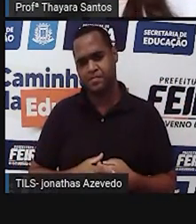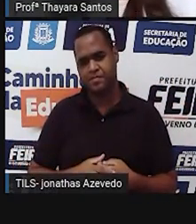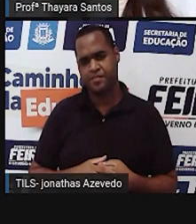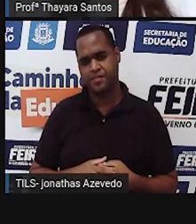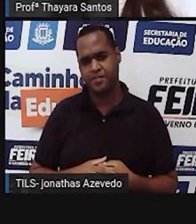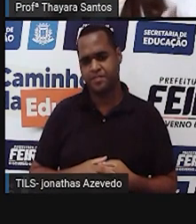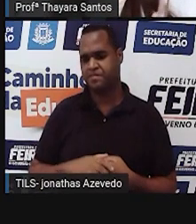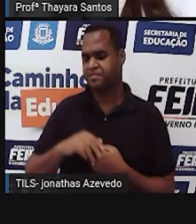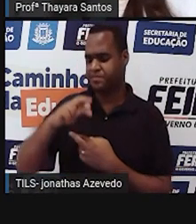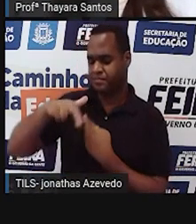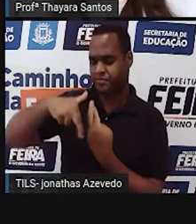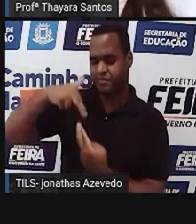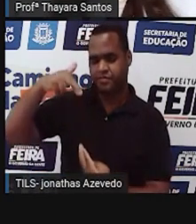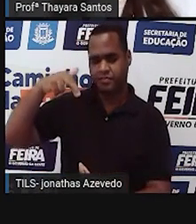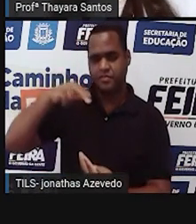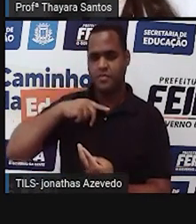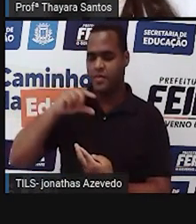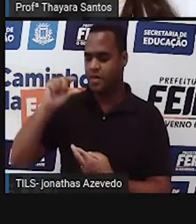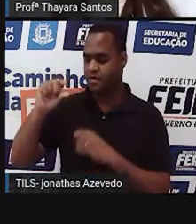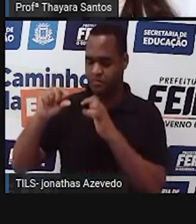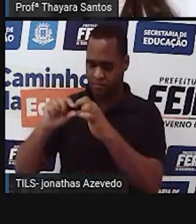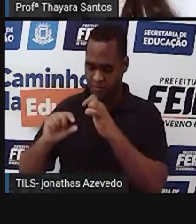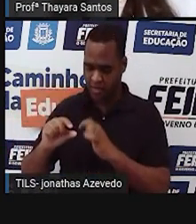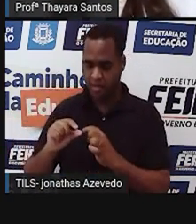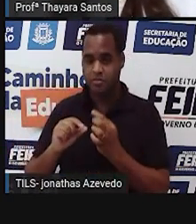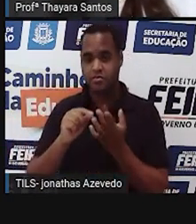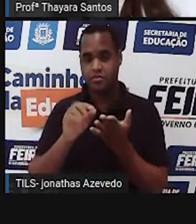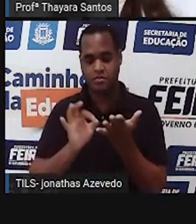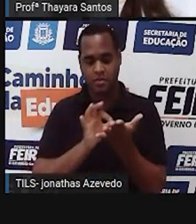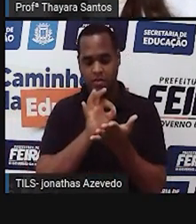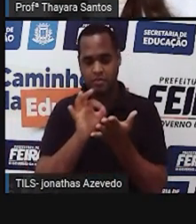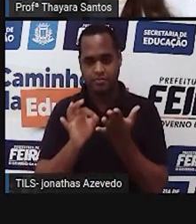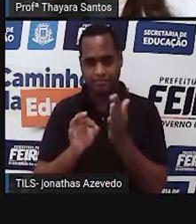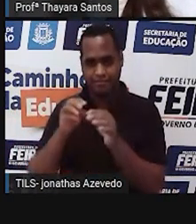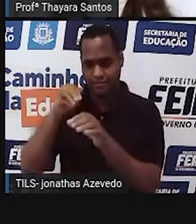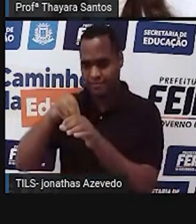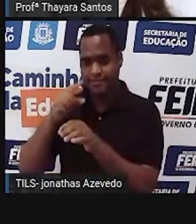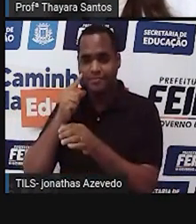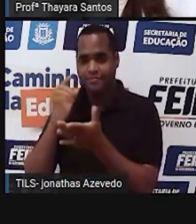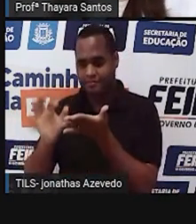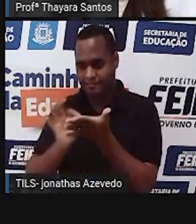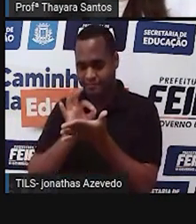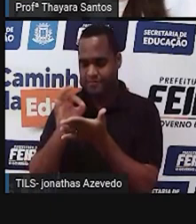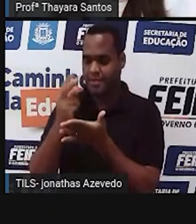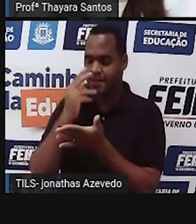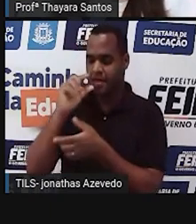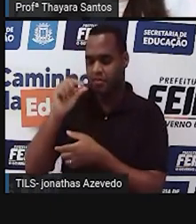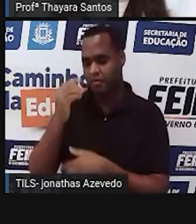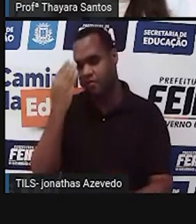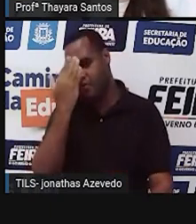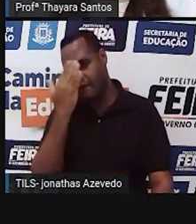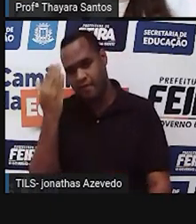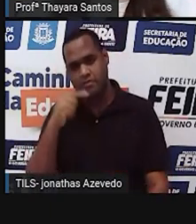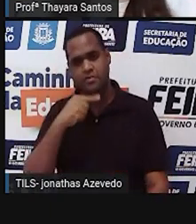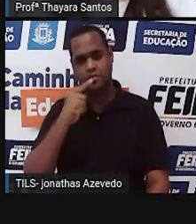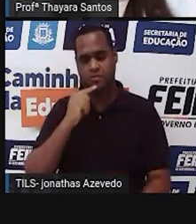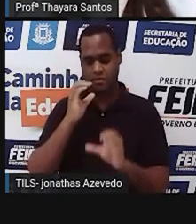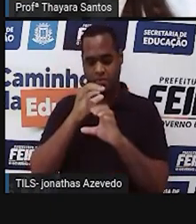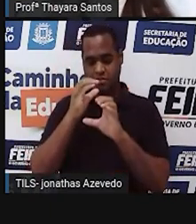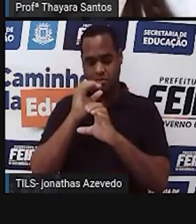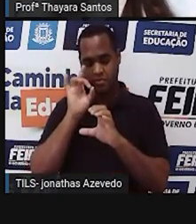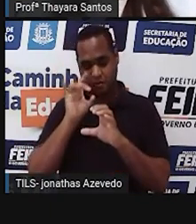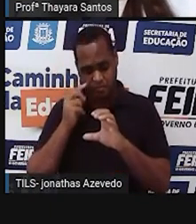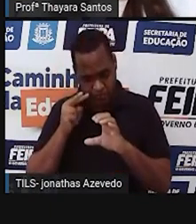ele está localizado dentro das nossas células. Imaginem só. A célula já é uma coisa tão pequenininha que a gente só consegue ver no